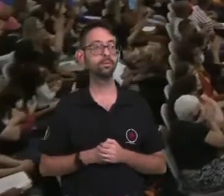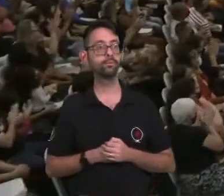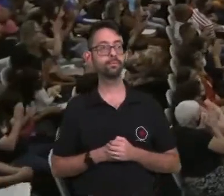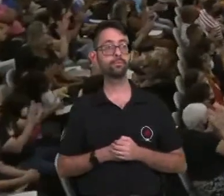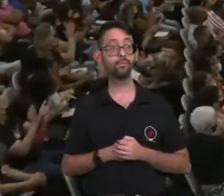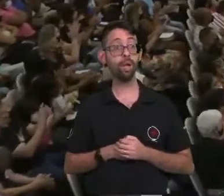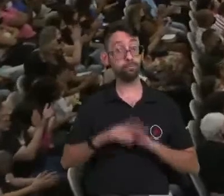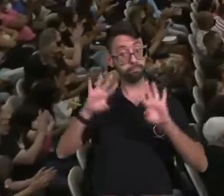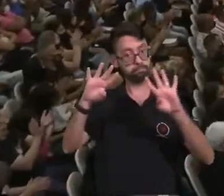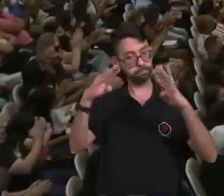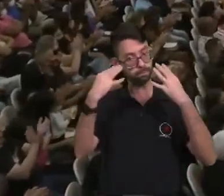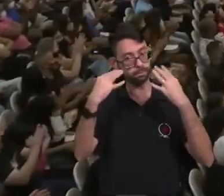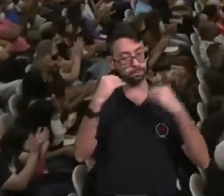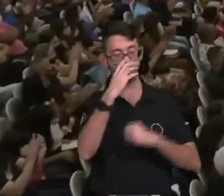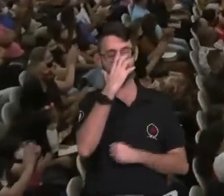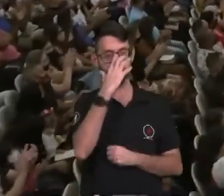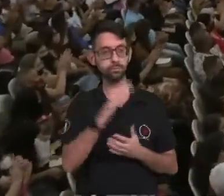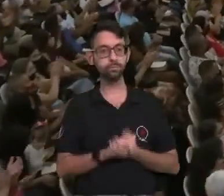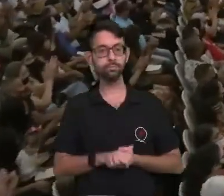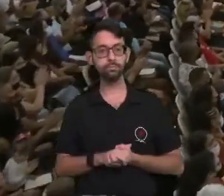Escute só. Não.